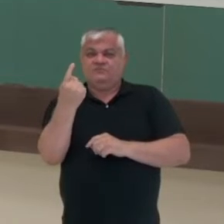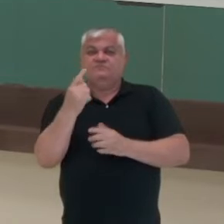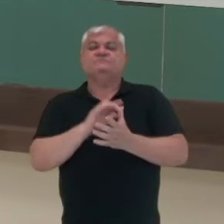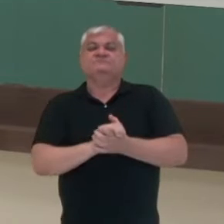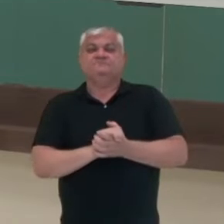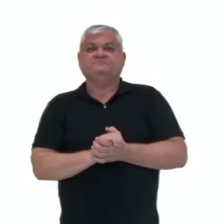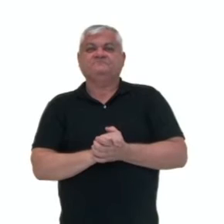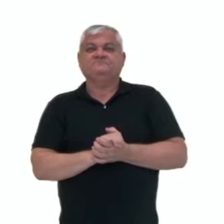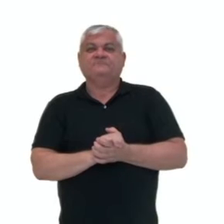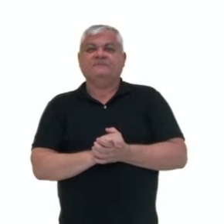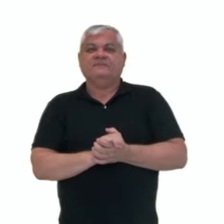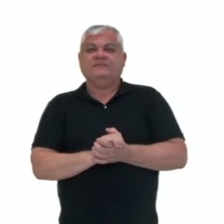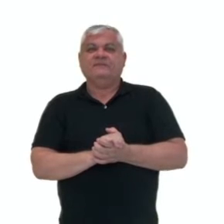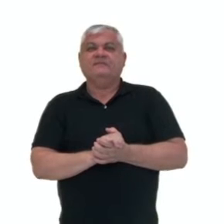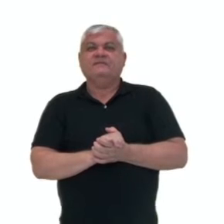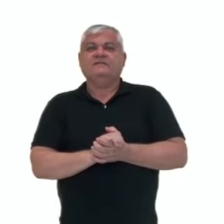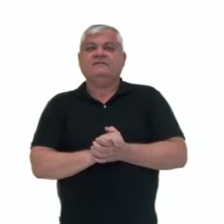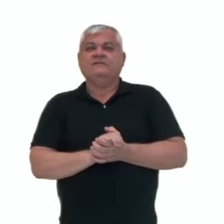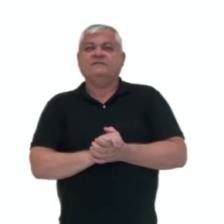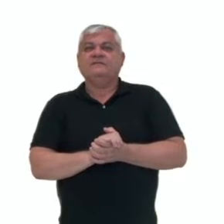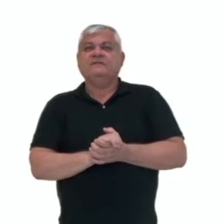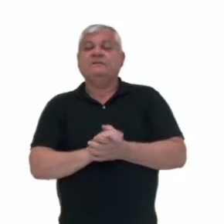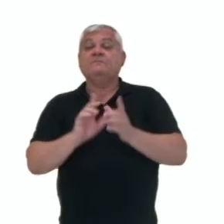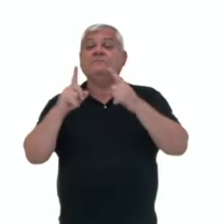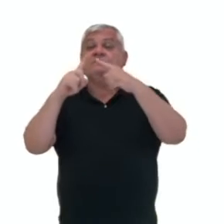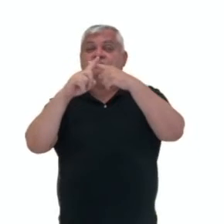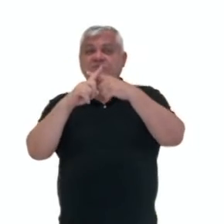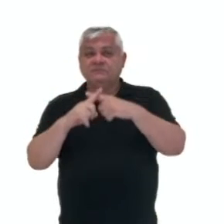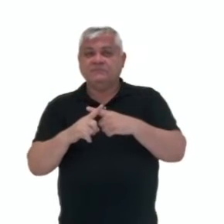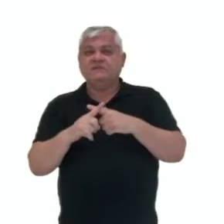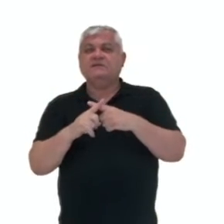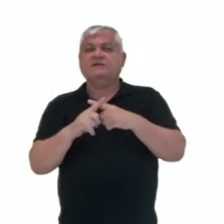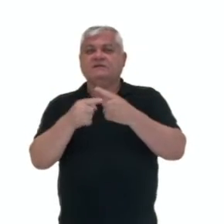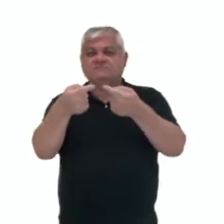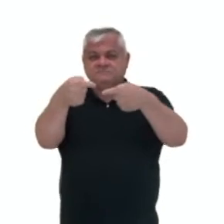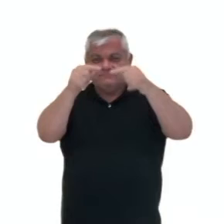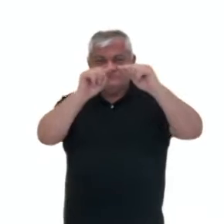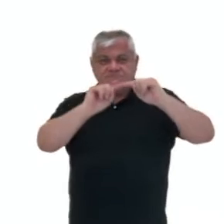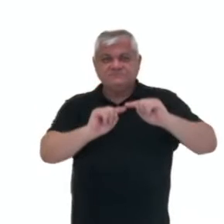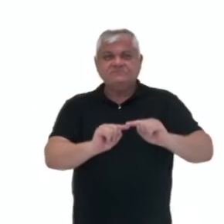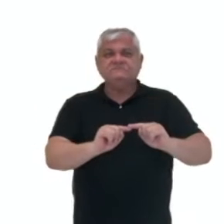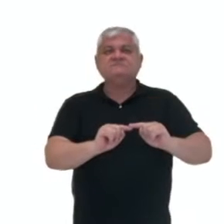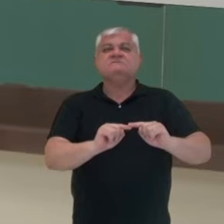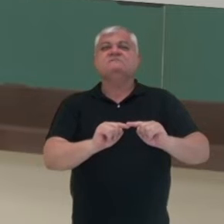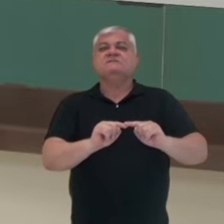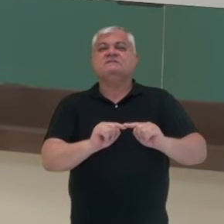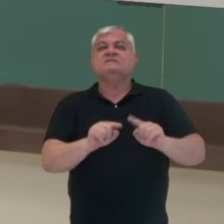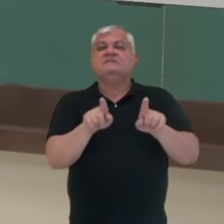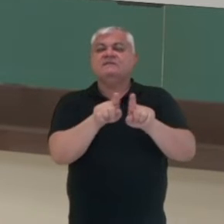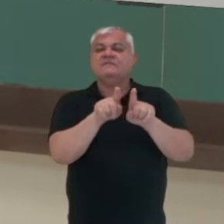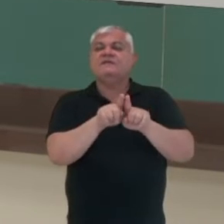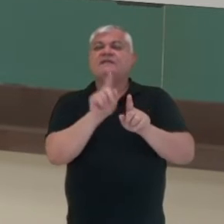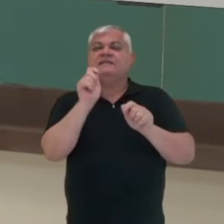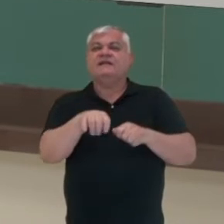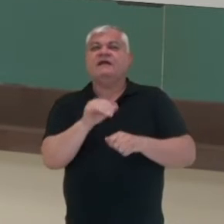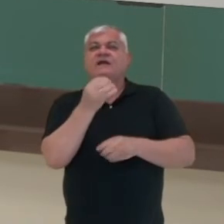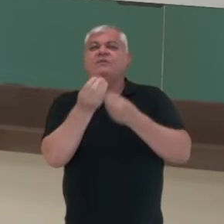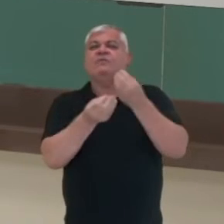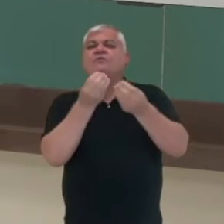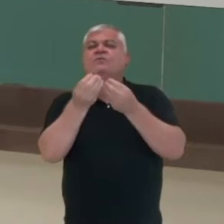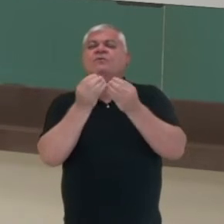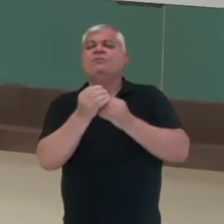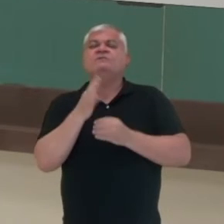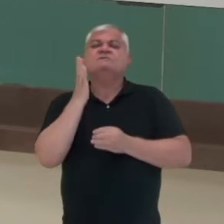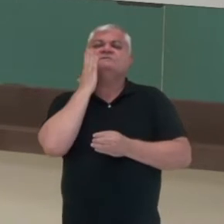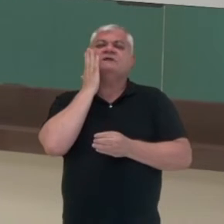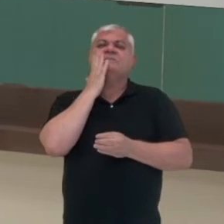A1, que a gente calculou no passo anterior, multiplicado pela razão, e nós queremos, nesse caso,